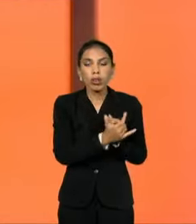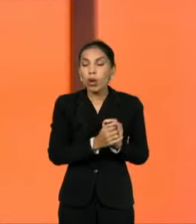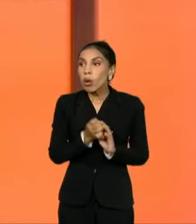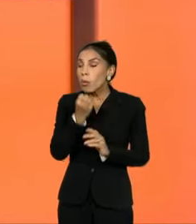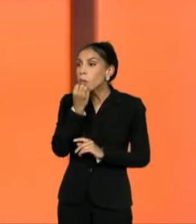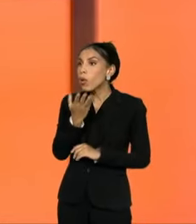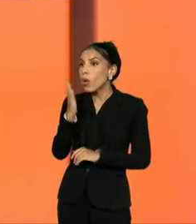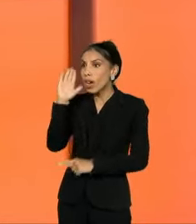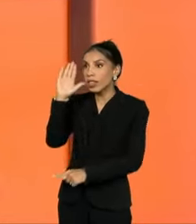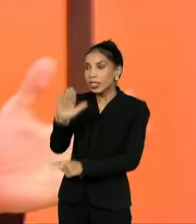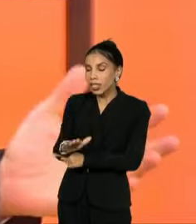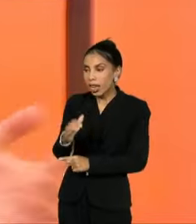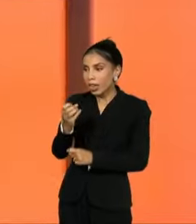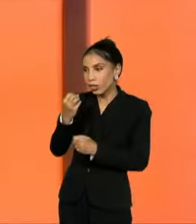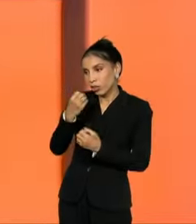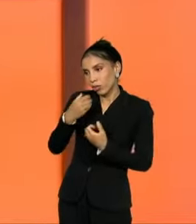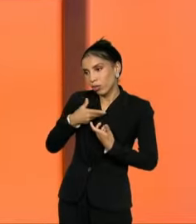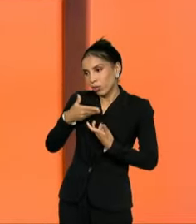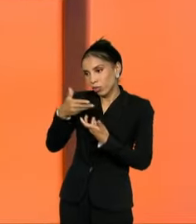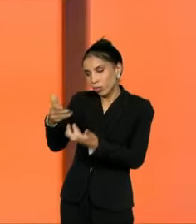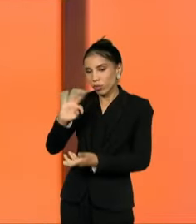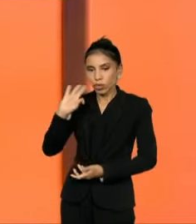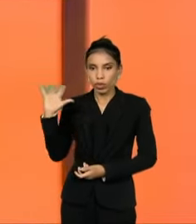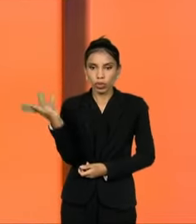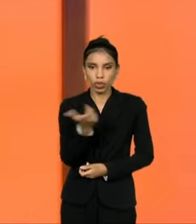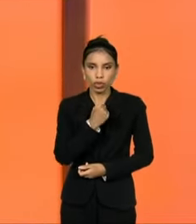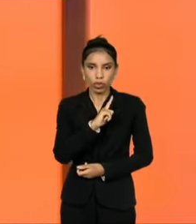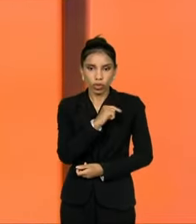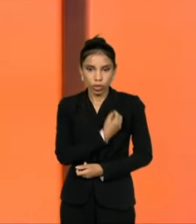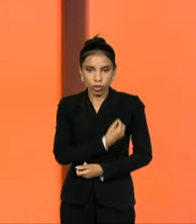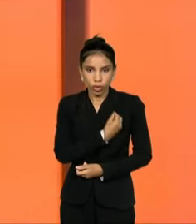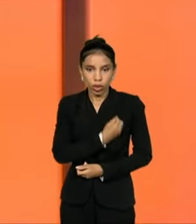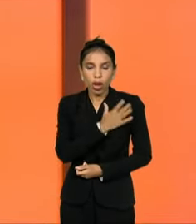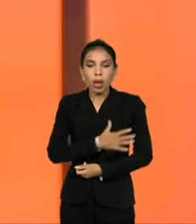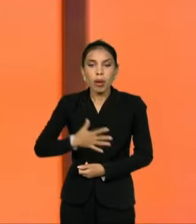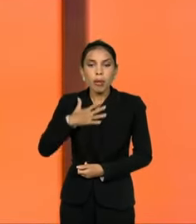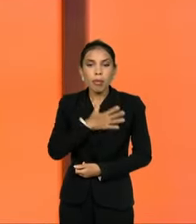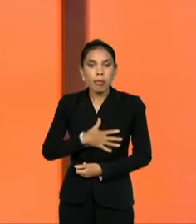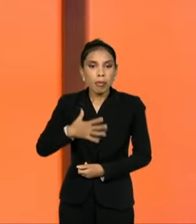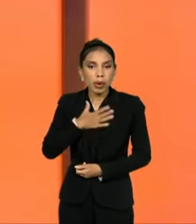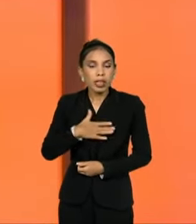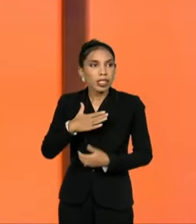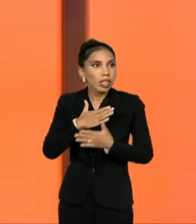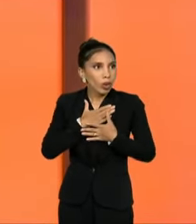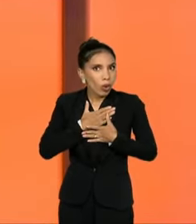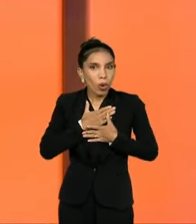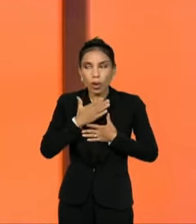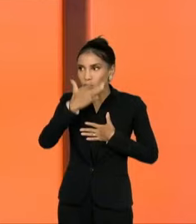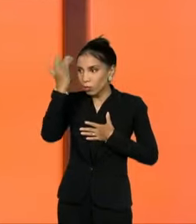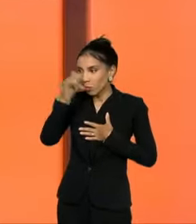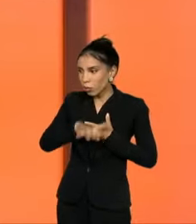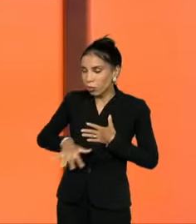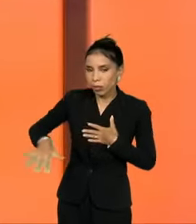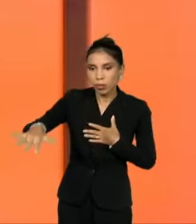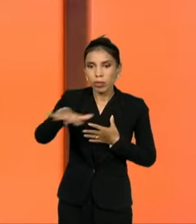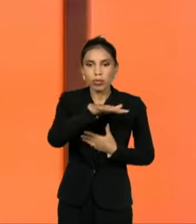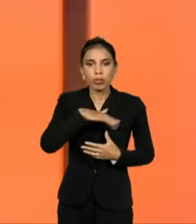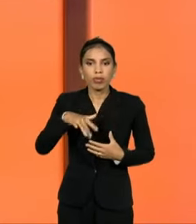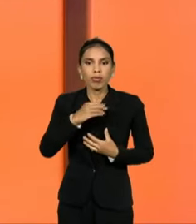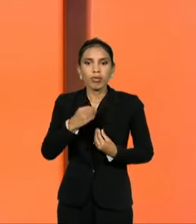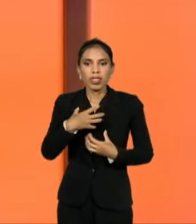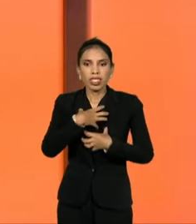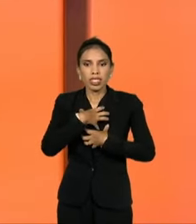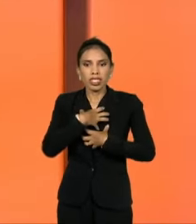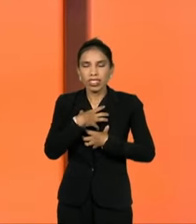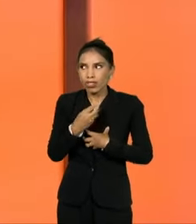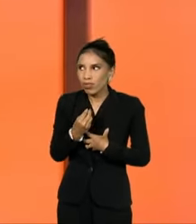Cícero. Obrigado pelo convite a todos e todas aqui. Prazer estar aqui no meio de tanta gente que eu gosto tanto. Foi muito duro,